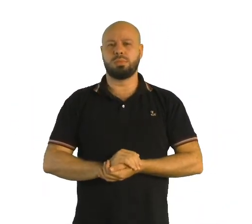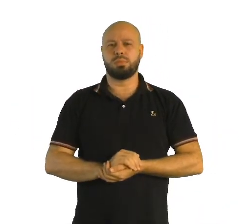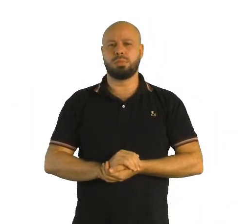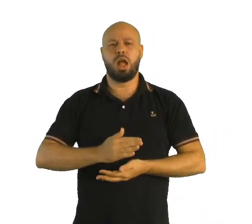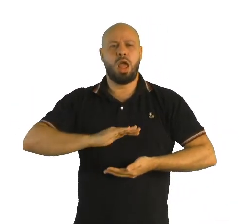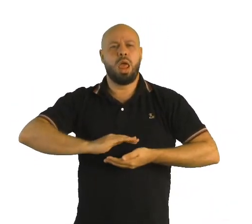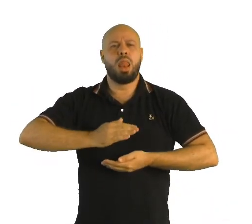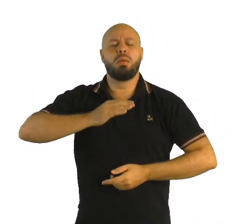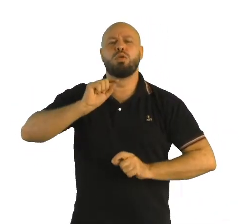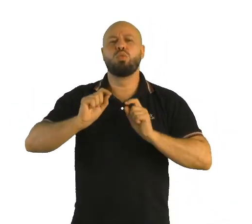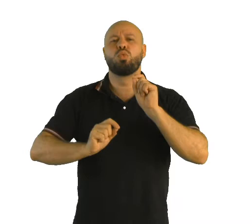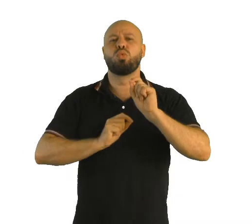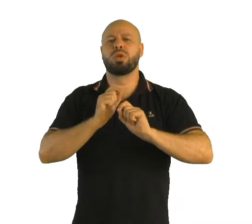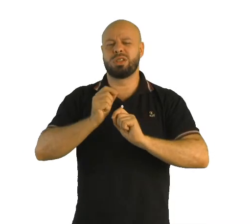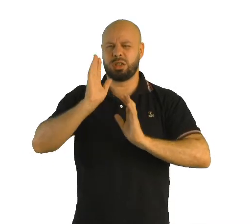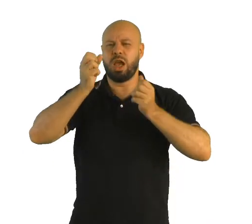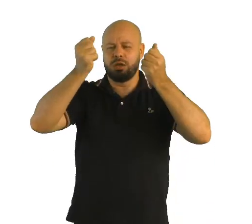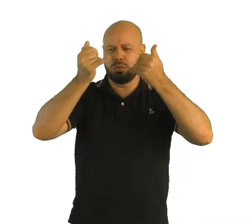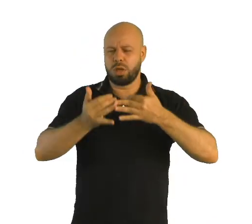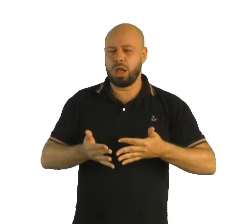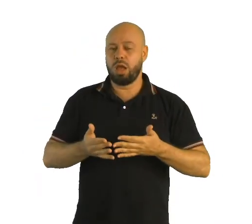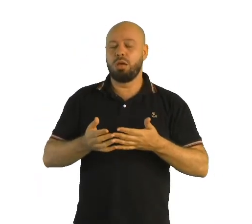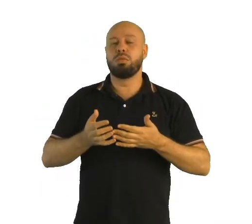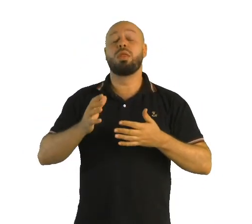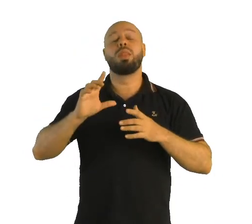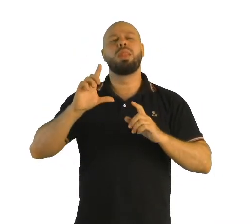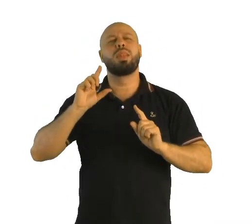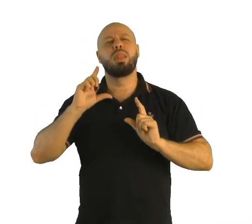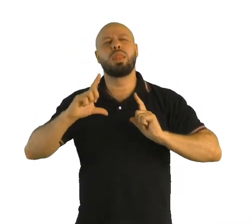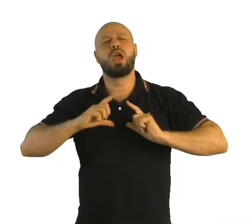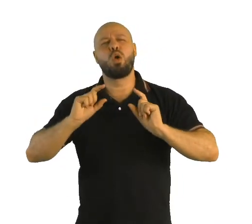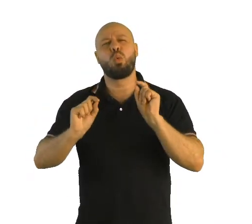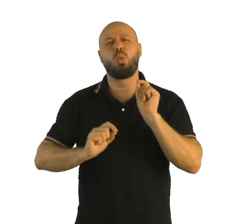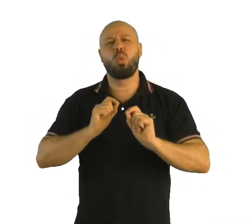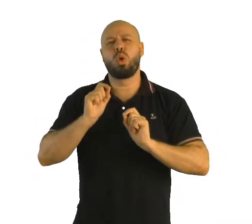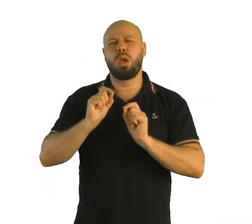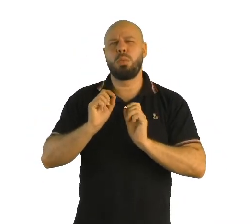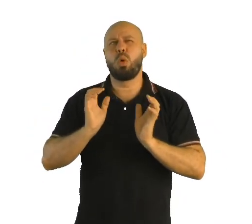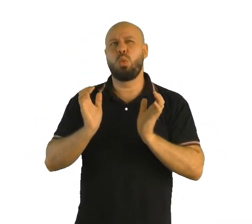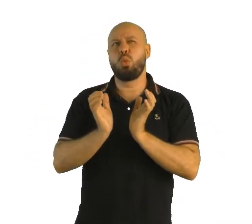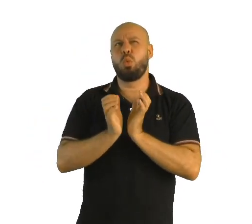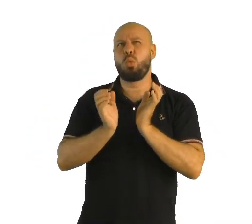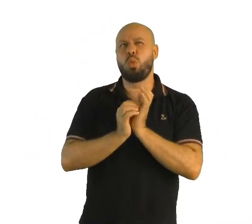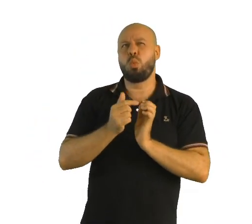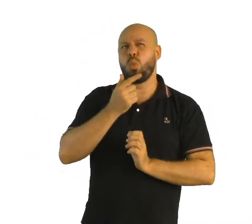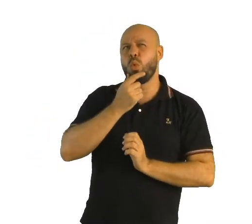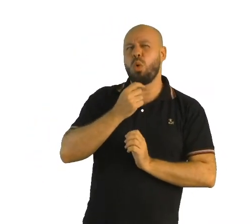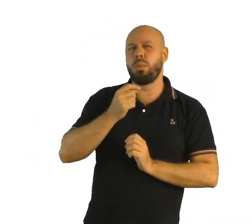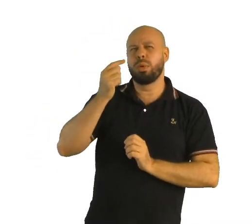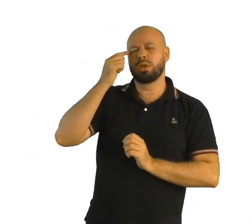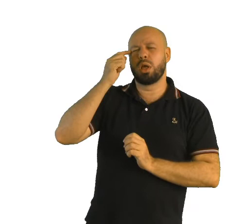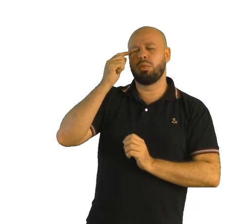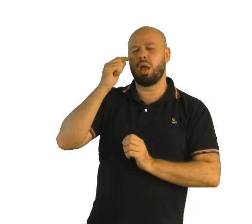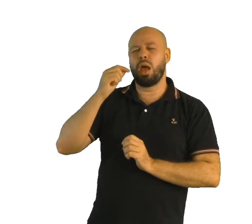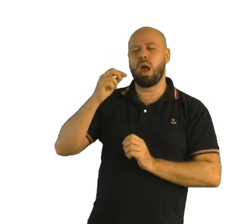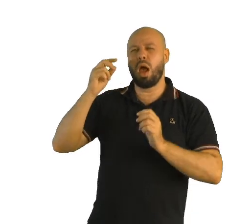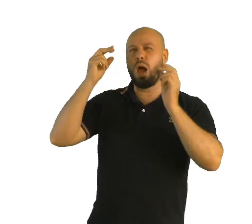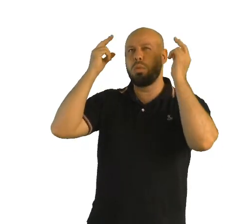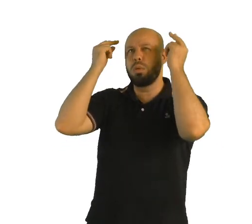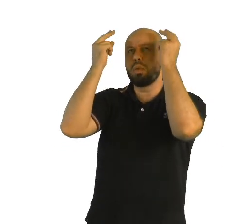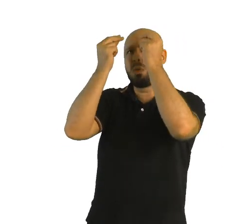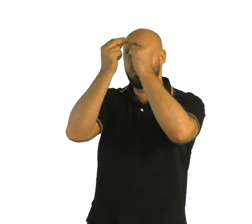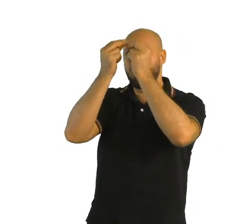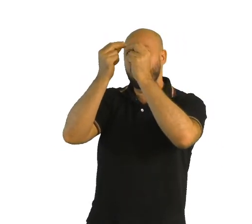Renascimento, como eu disse no início da aula, ele tinha inspiração, ou seja, os pensadores renascentistas, eles se inspiravam no quê? Na